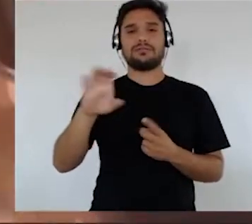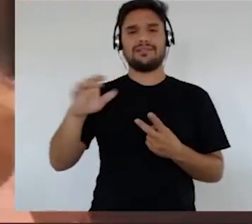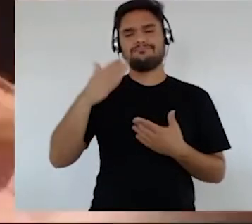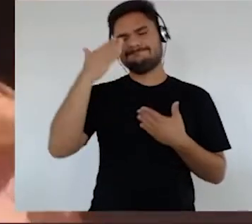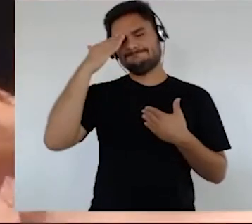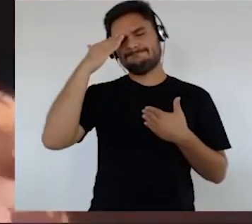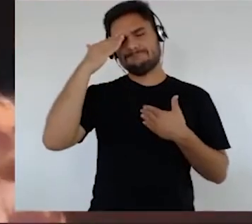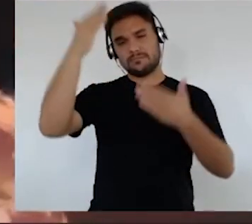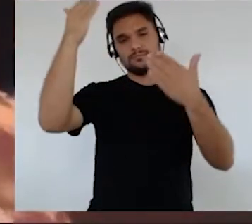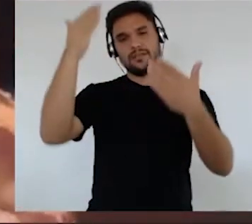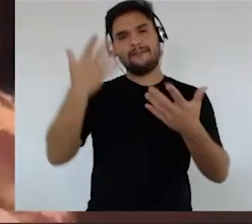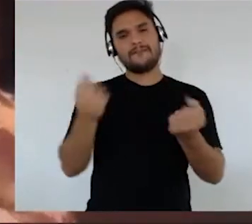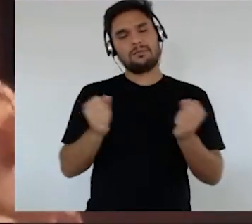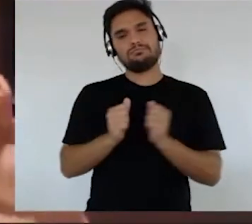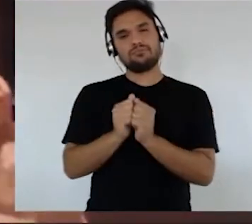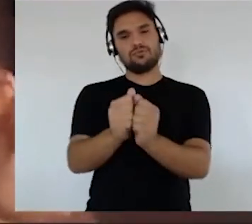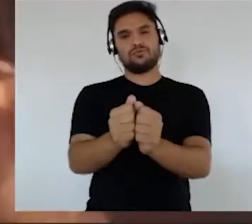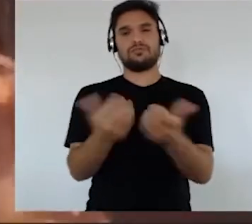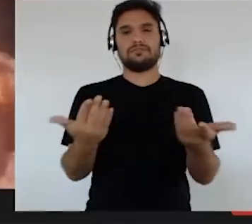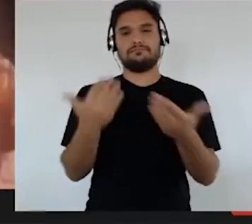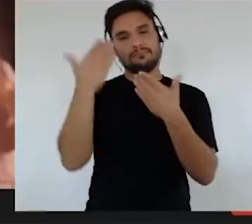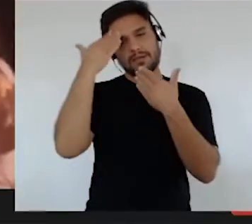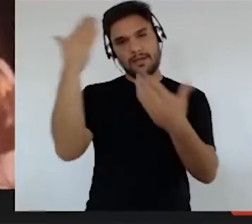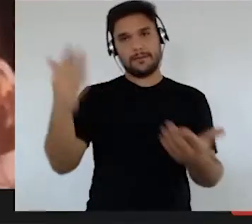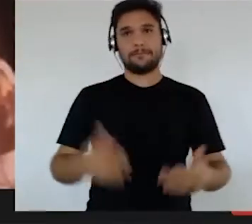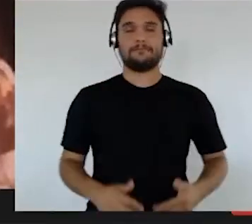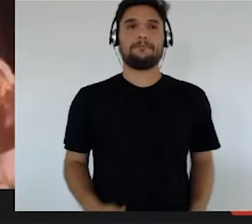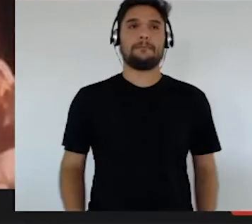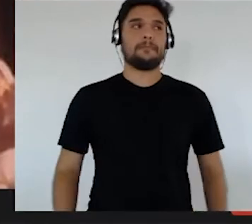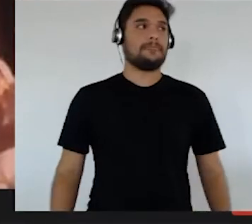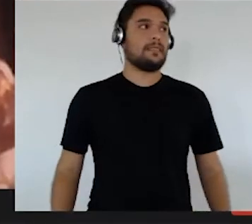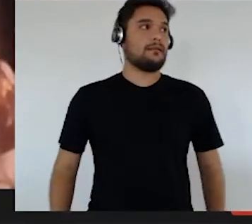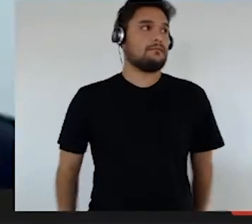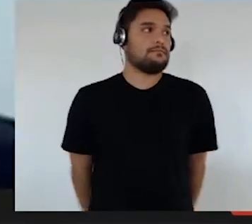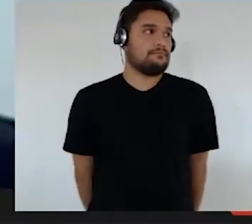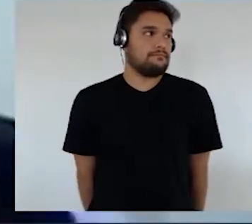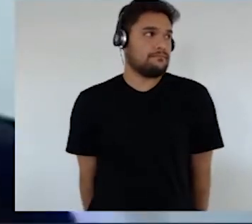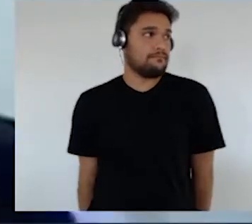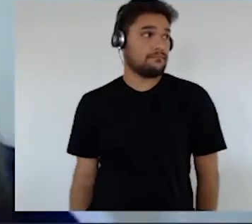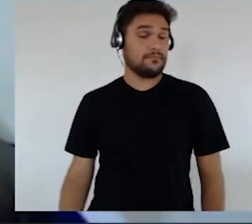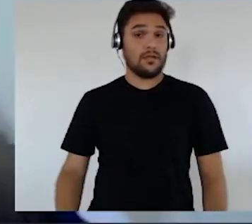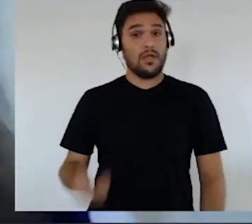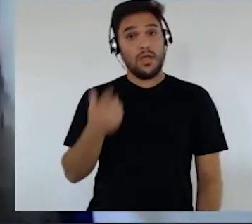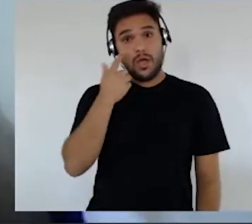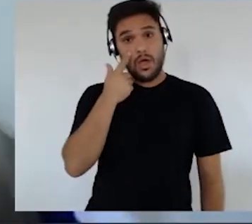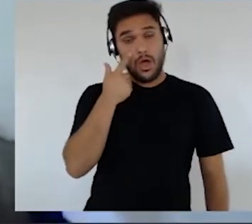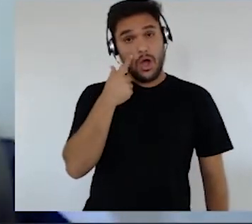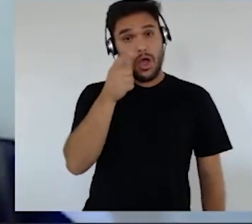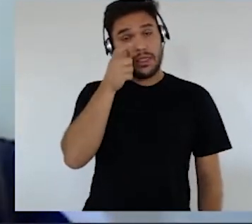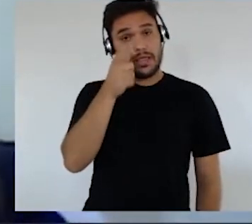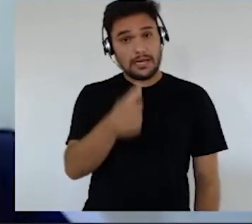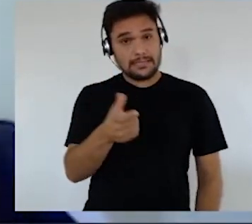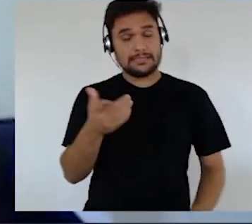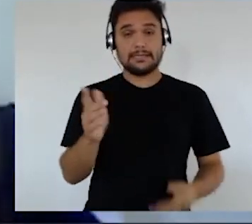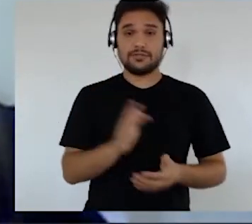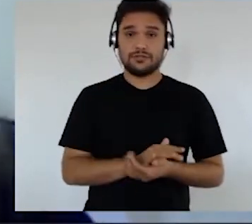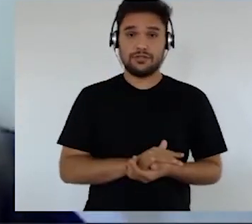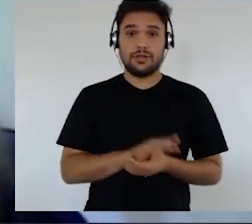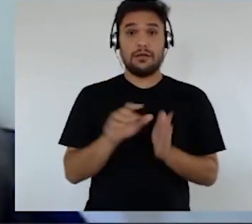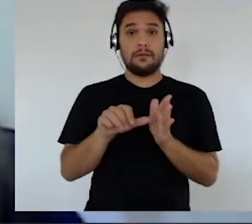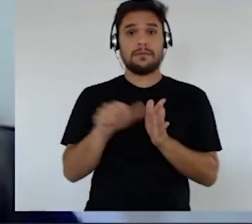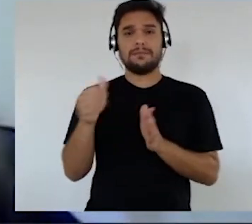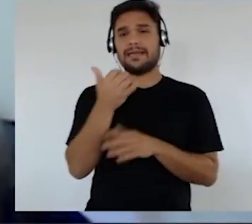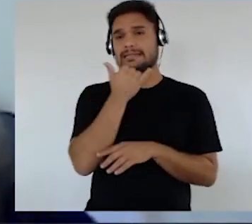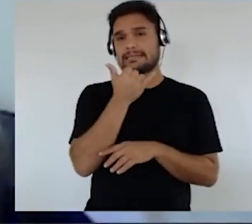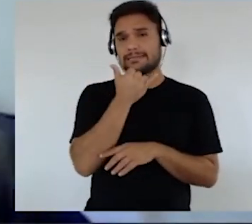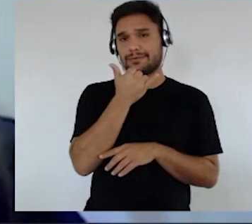gratidão, viu? Sigamos juntas. Muito obrigada. Obrigada, Dani, obrigada. E olha que interessante, né? Primeiro,